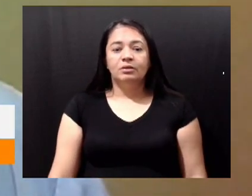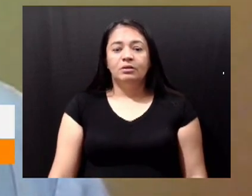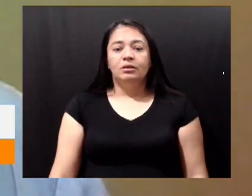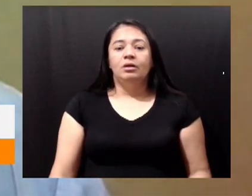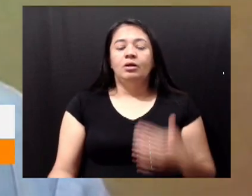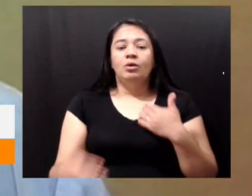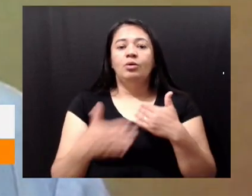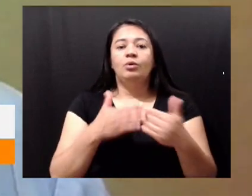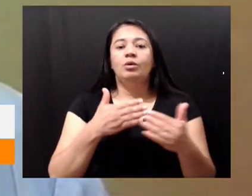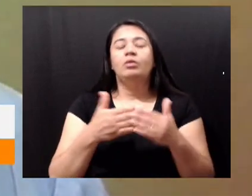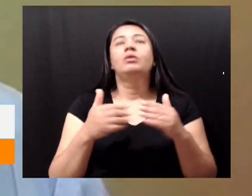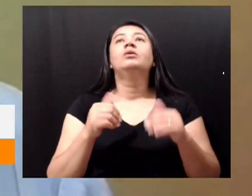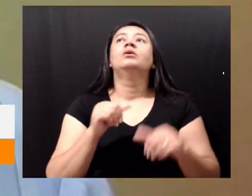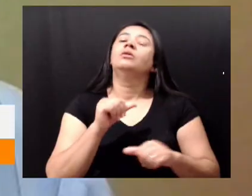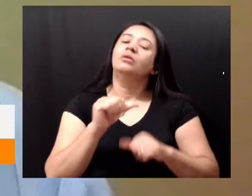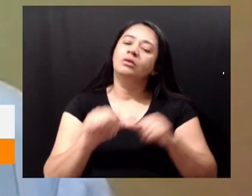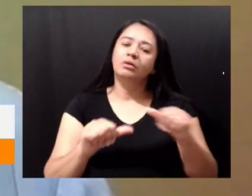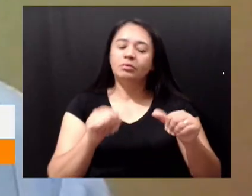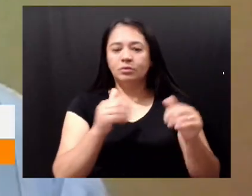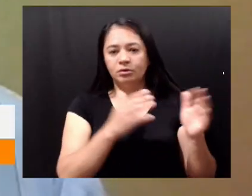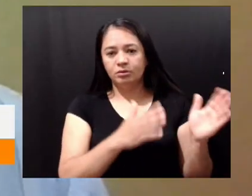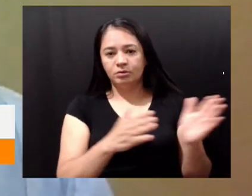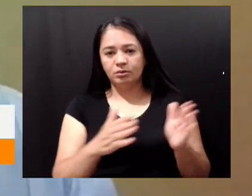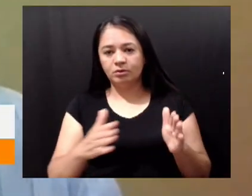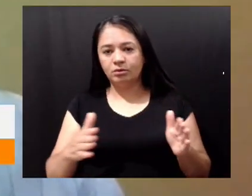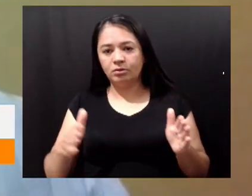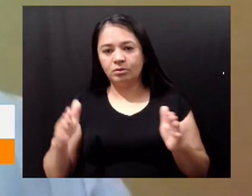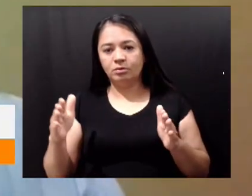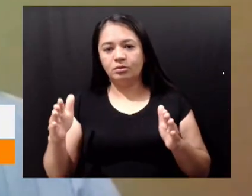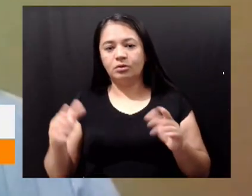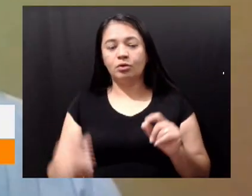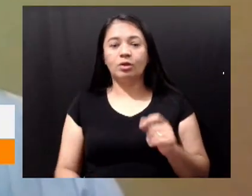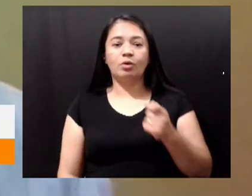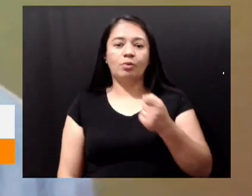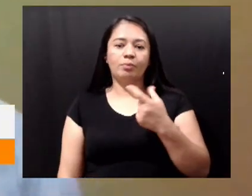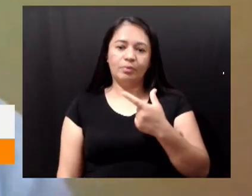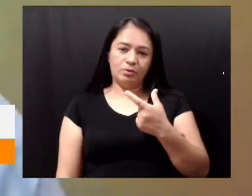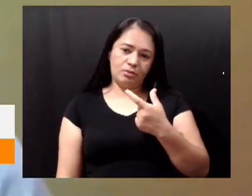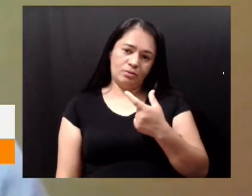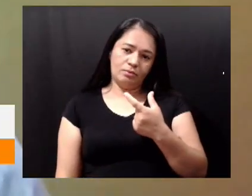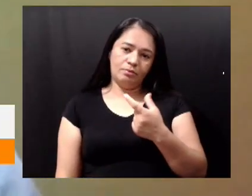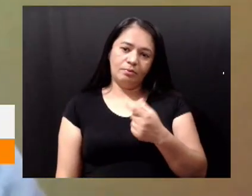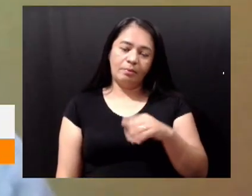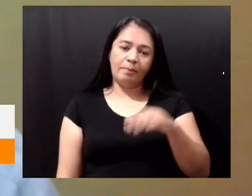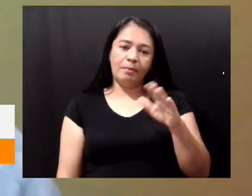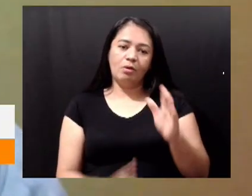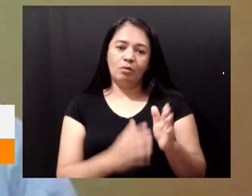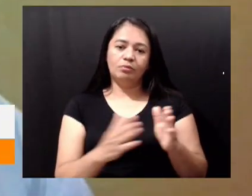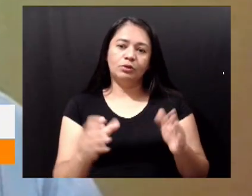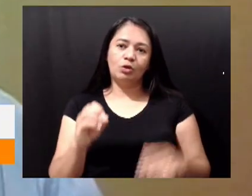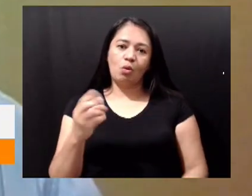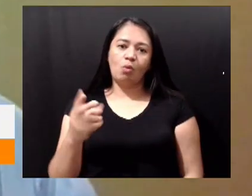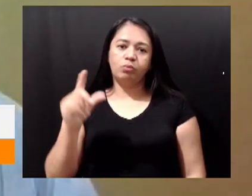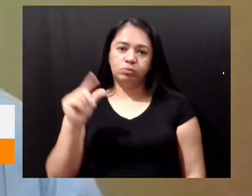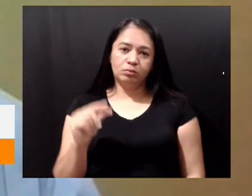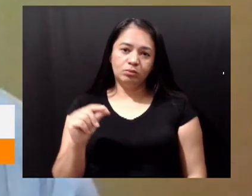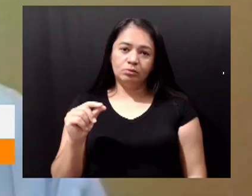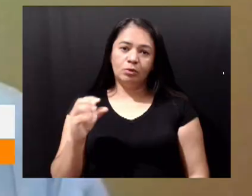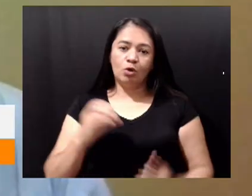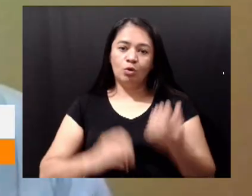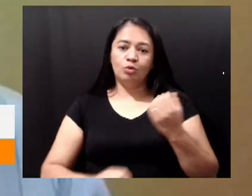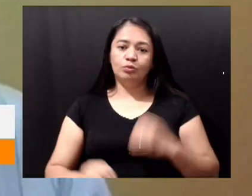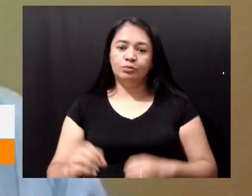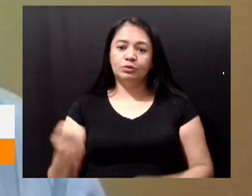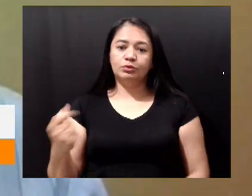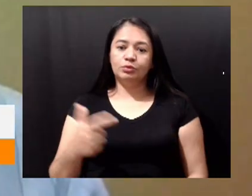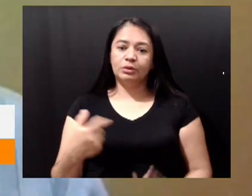o processo leva a que o medicamento ele fique mais tempo ou menos tempo no organismo do que deveria, ou que